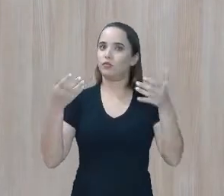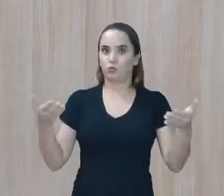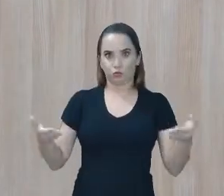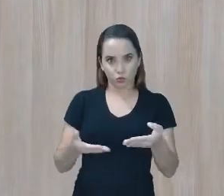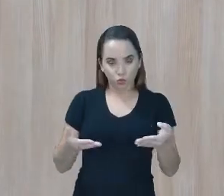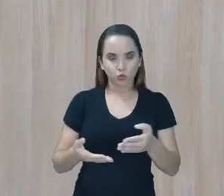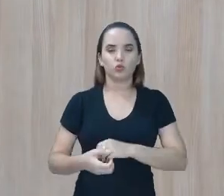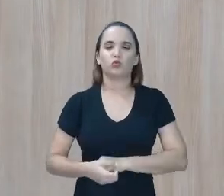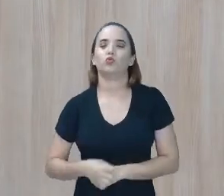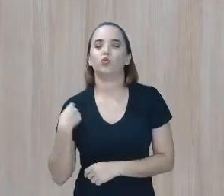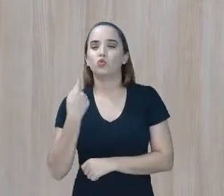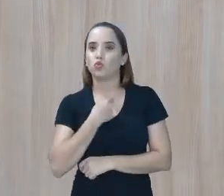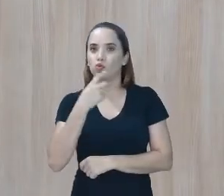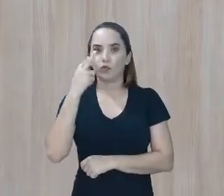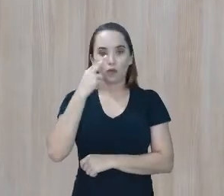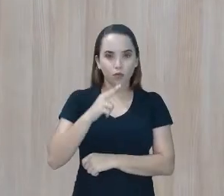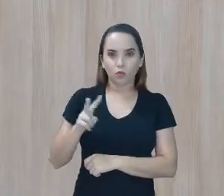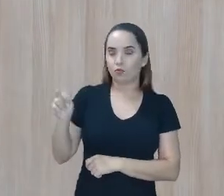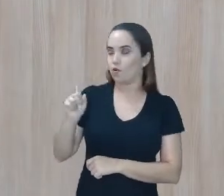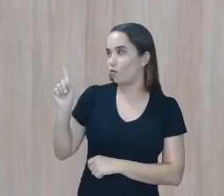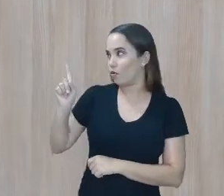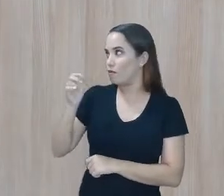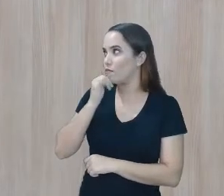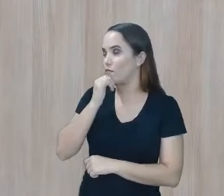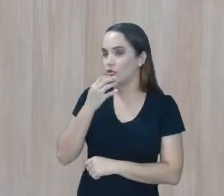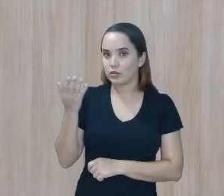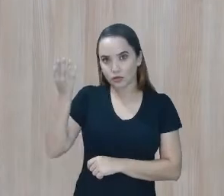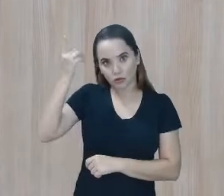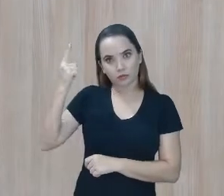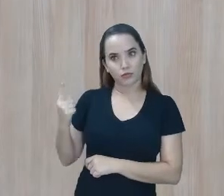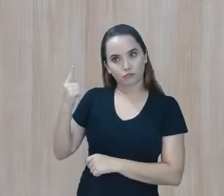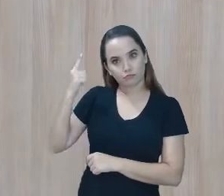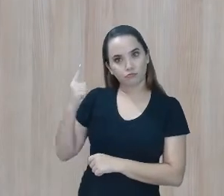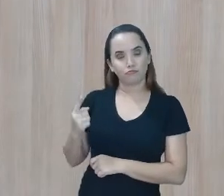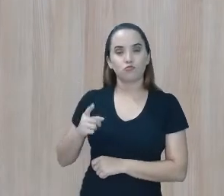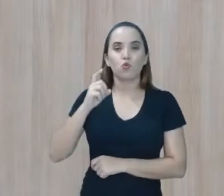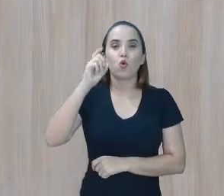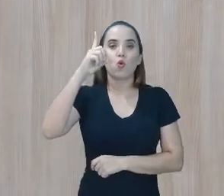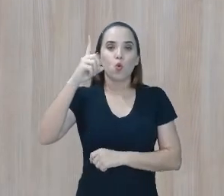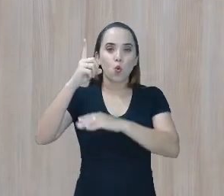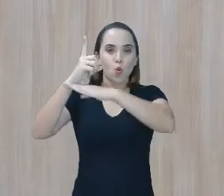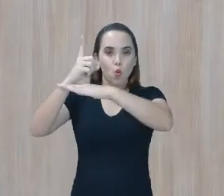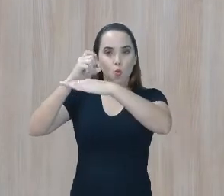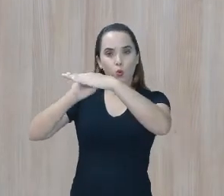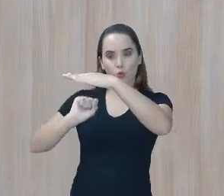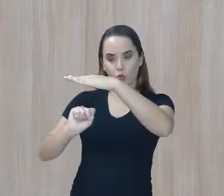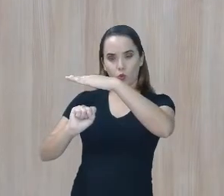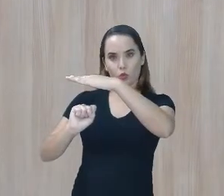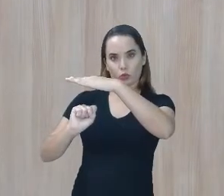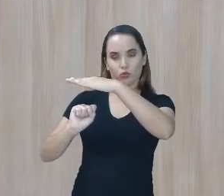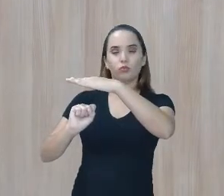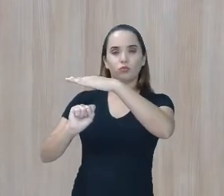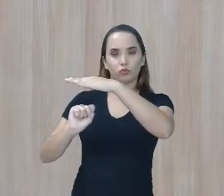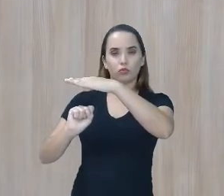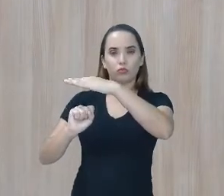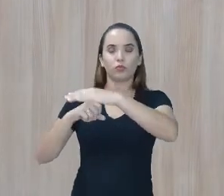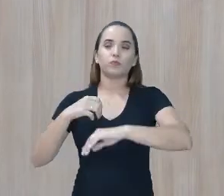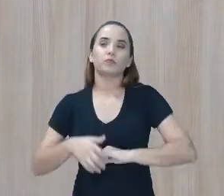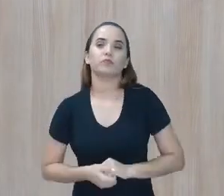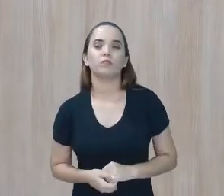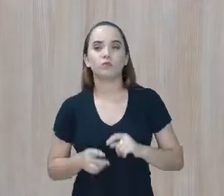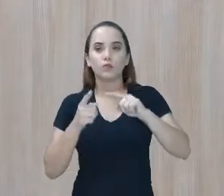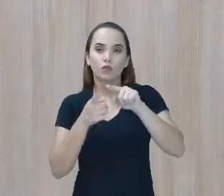seja, vamos olhar para frações como, por exemplo, 1/8, e como é que eu vou saber que esse 1 sobre 8, esse